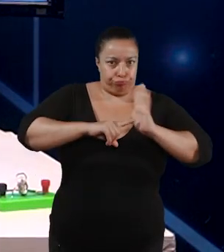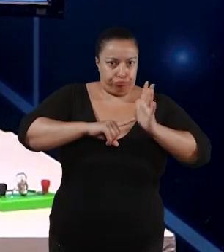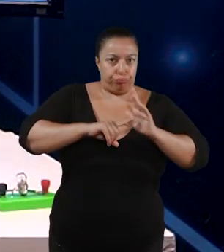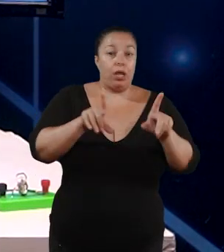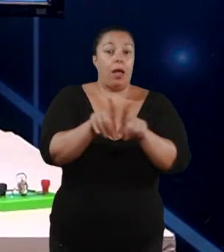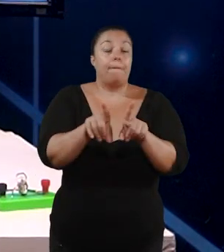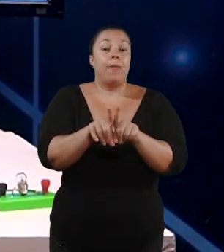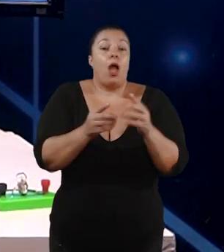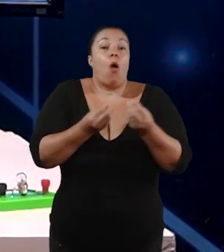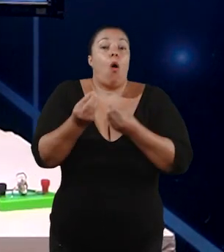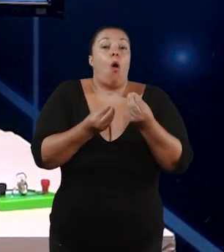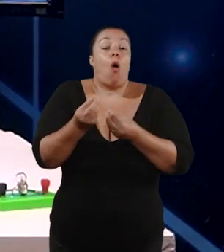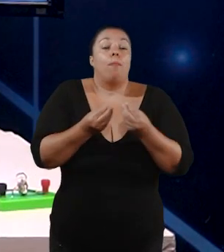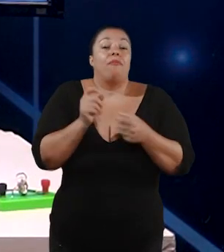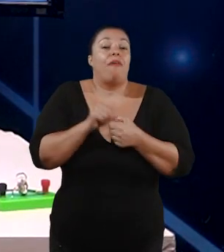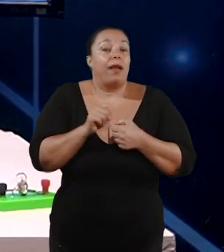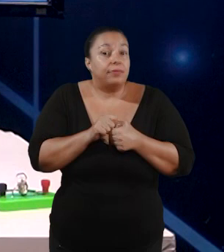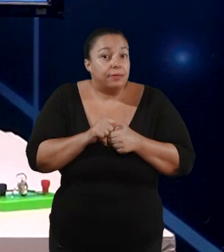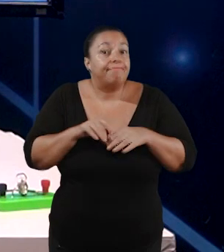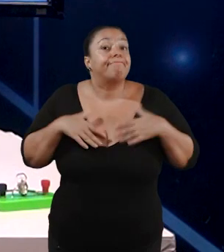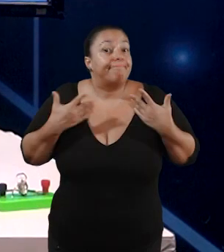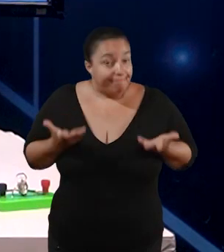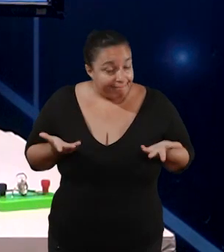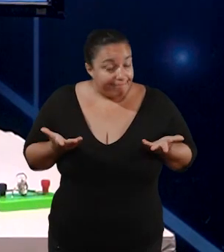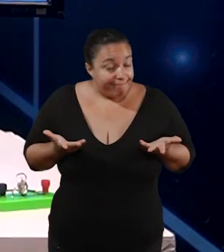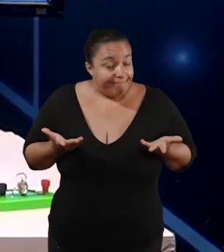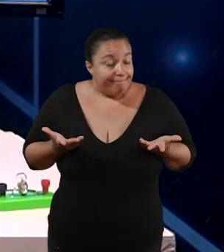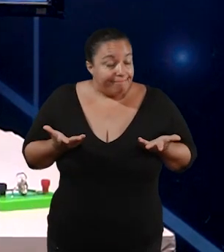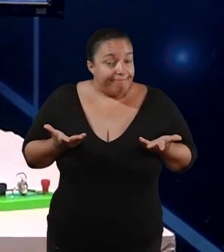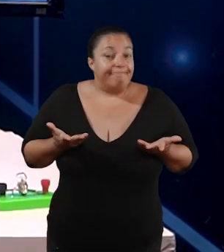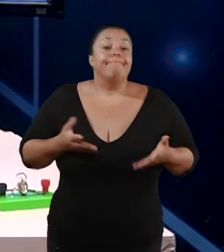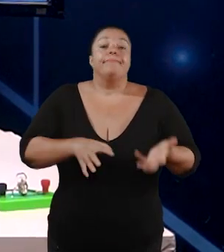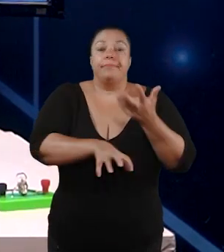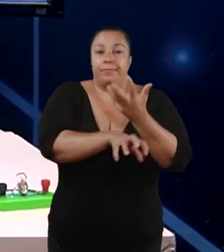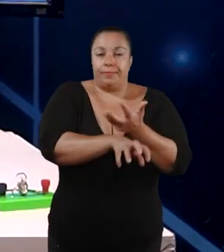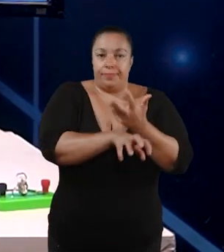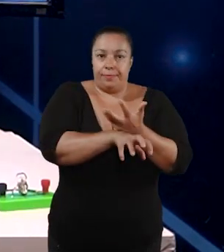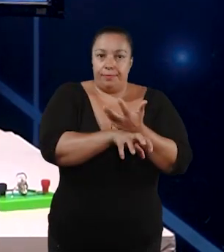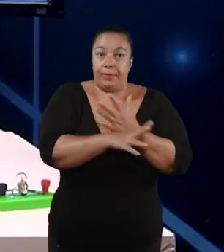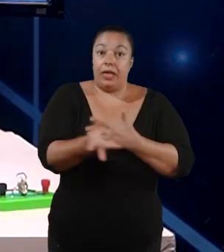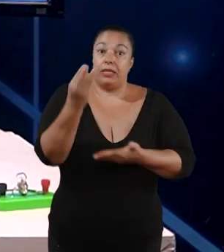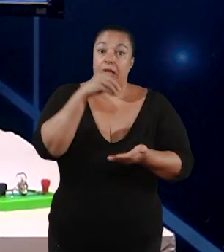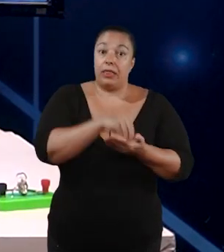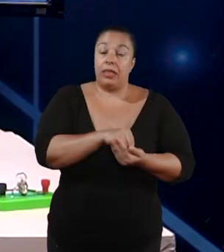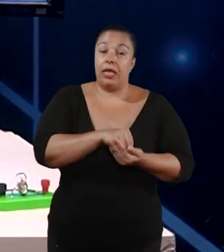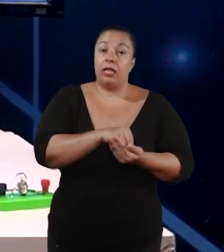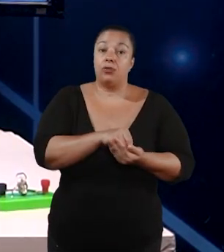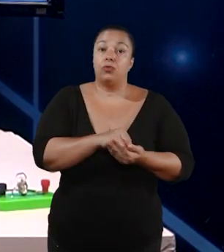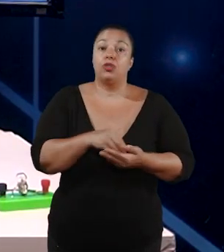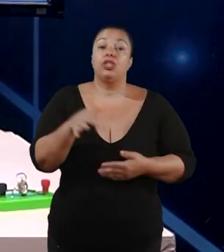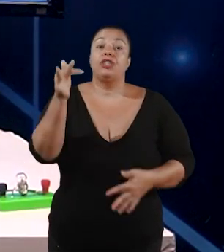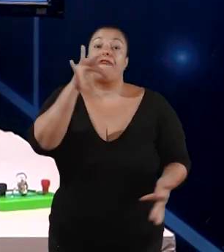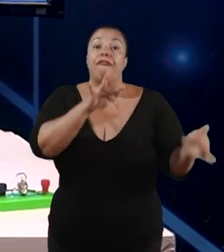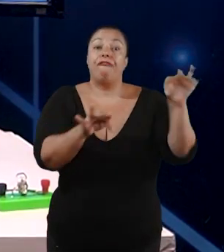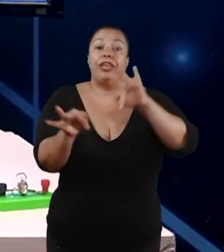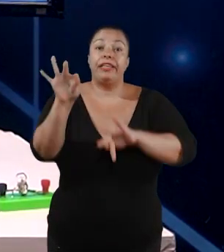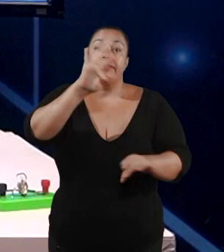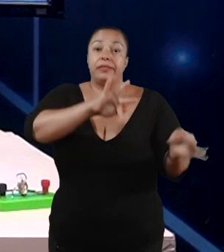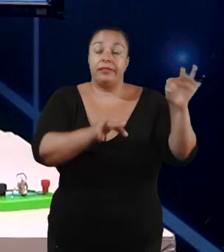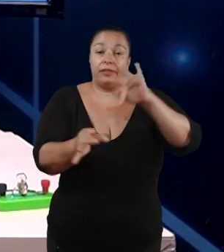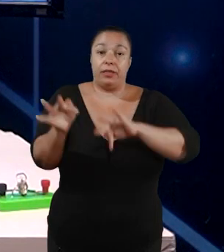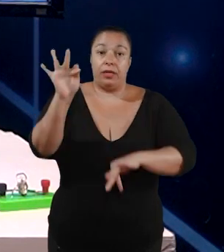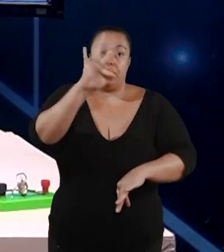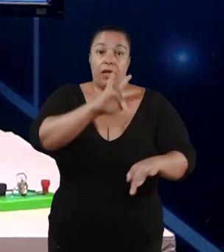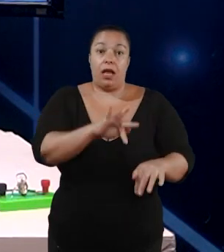que funciona isso, né? Eu vou falar para vocês o seguinte, essa matéria ela está dentro de física, da matéria de física no